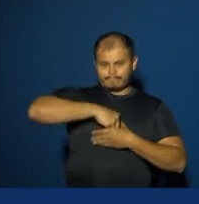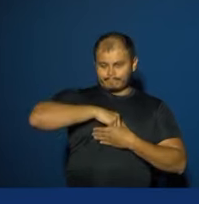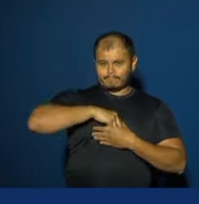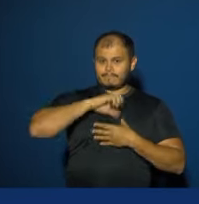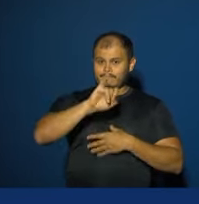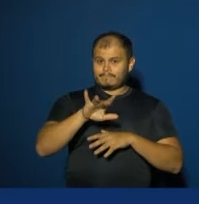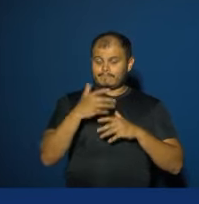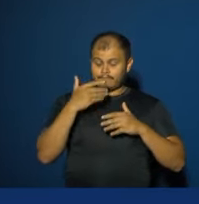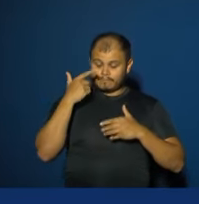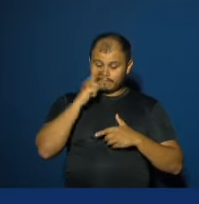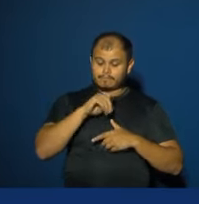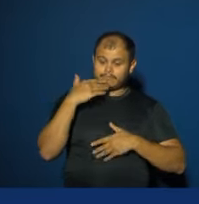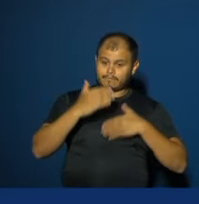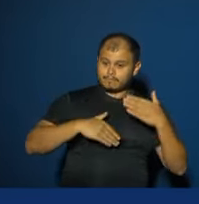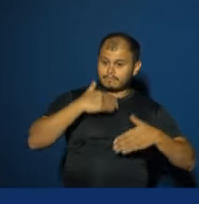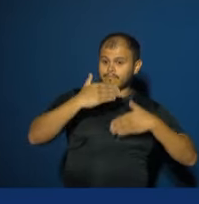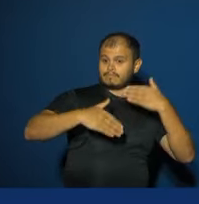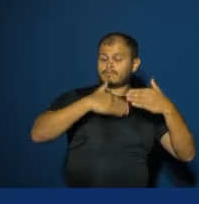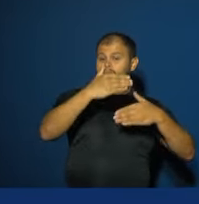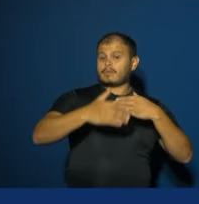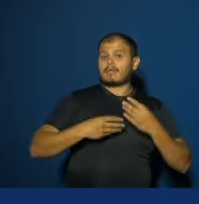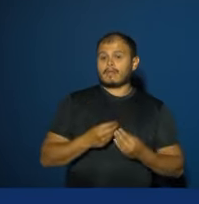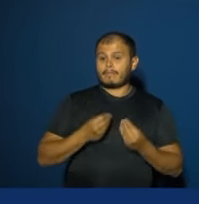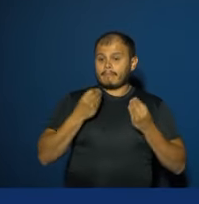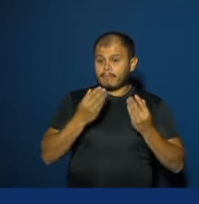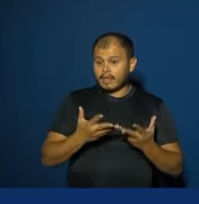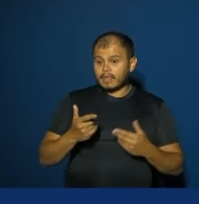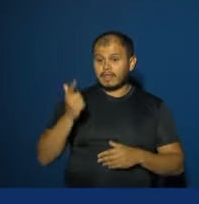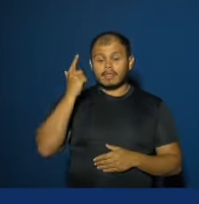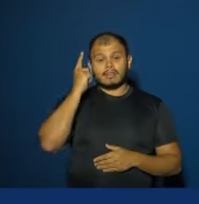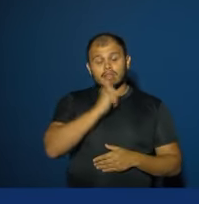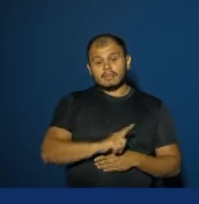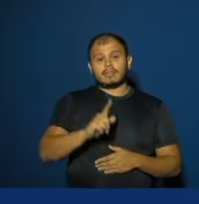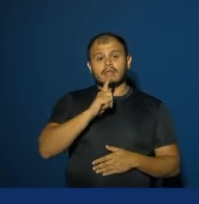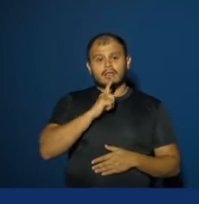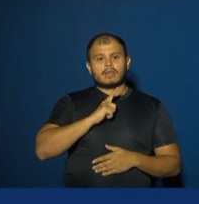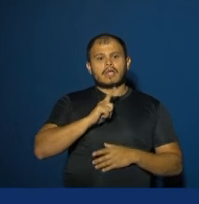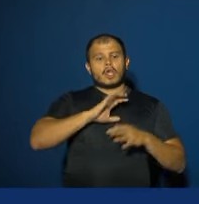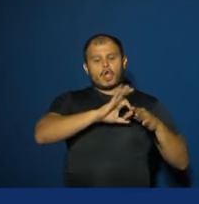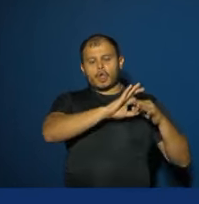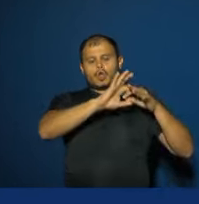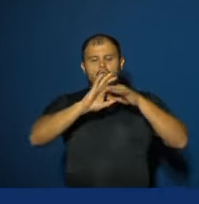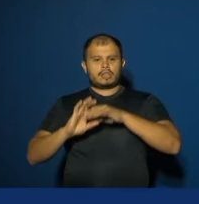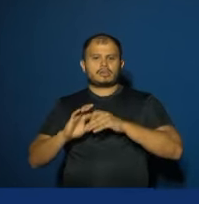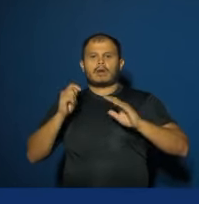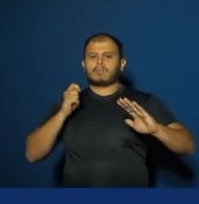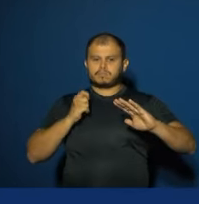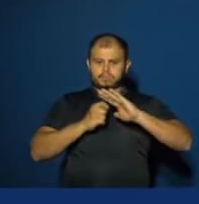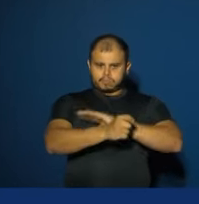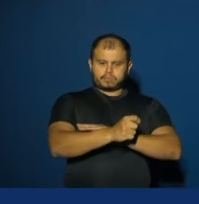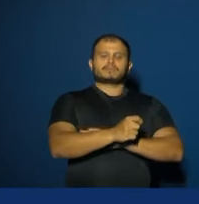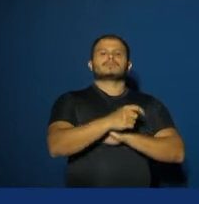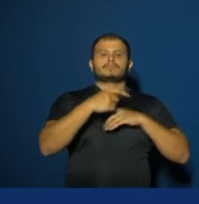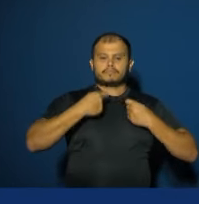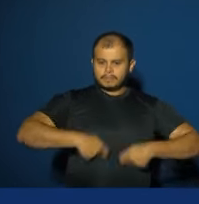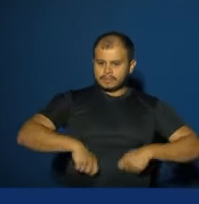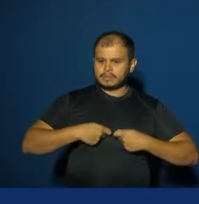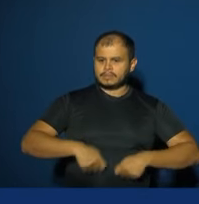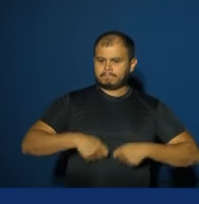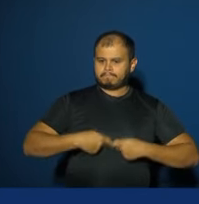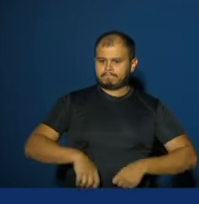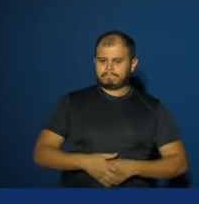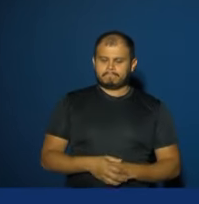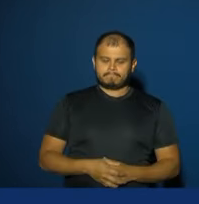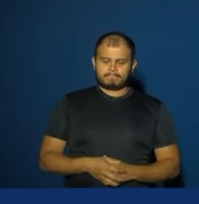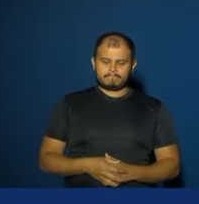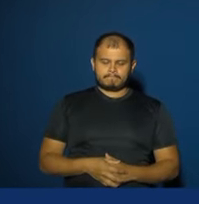mudanças é faz parte da do do contexto investir na companhia acreditar na companhia também faz parte